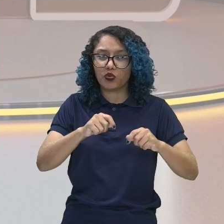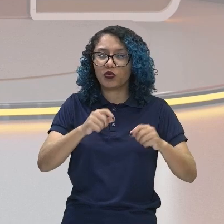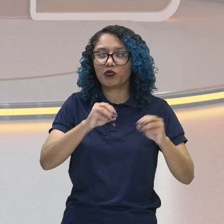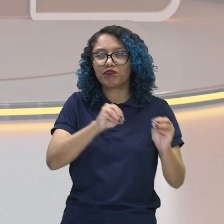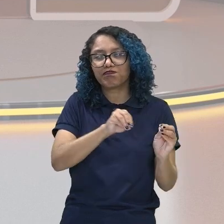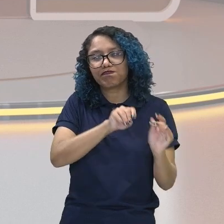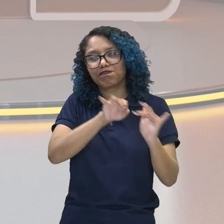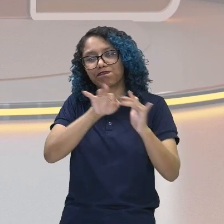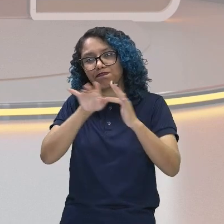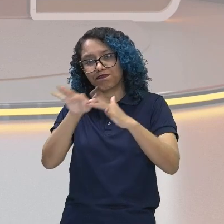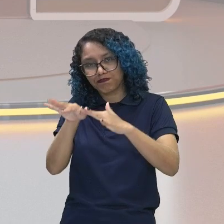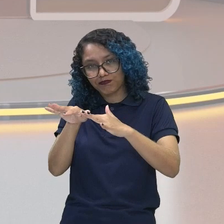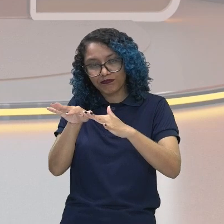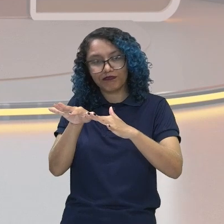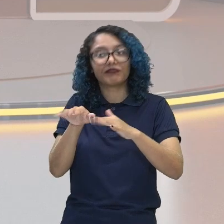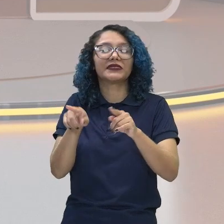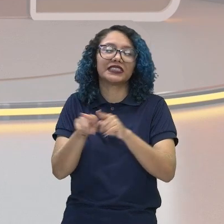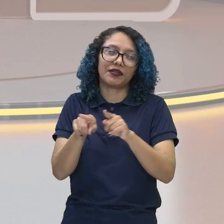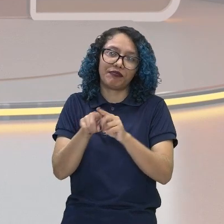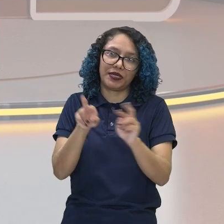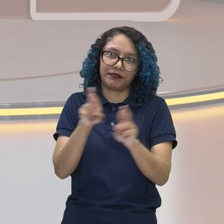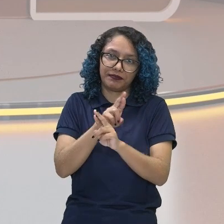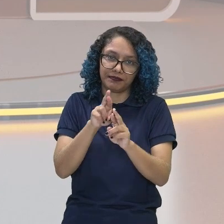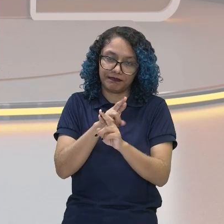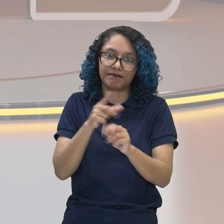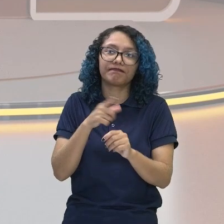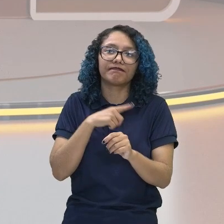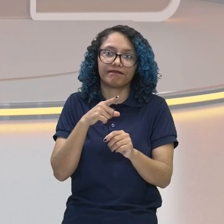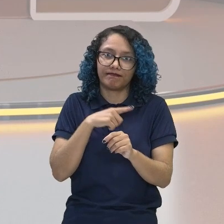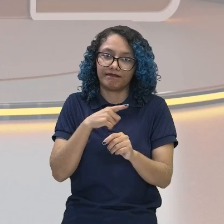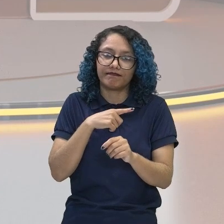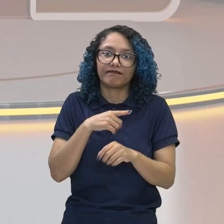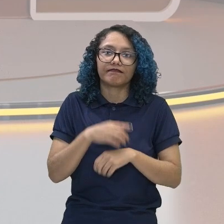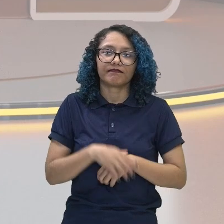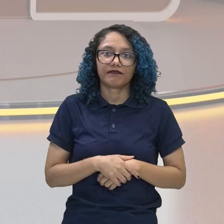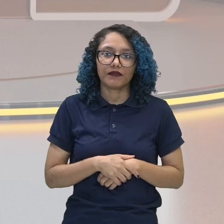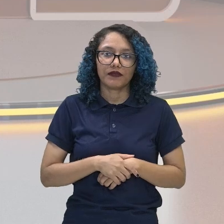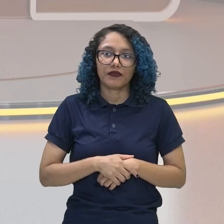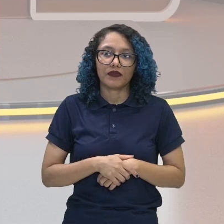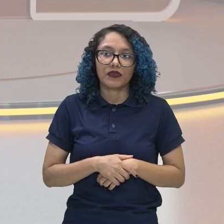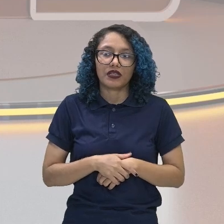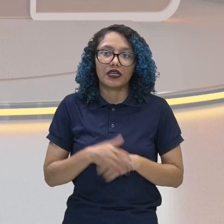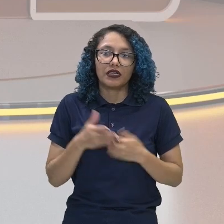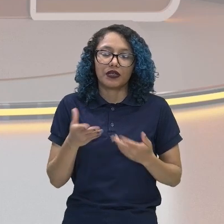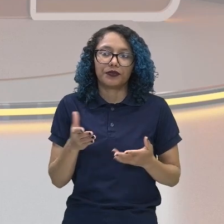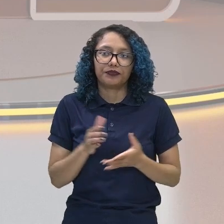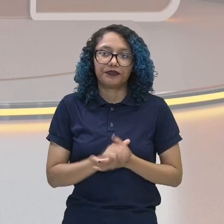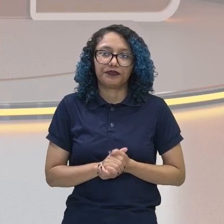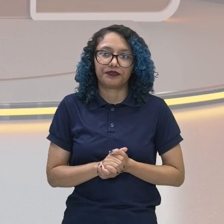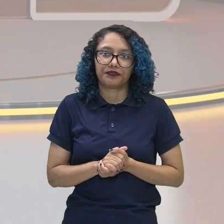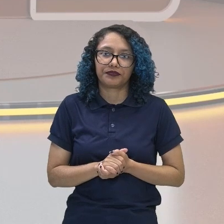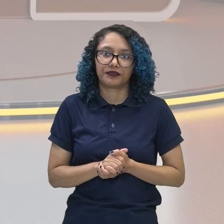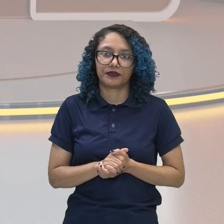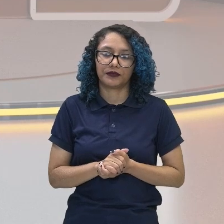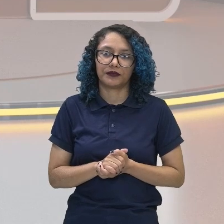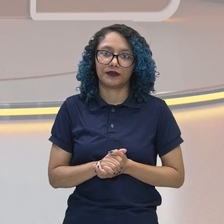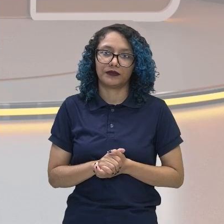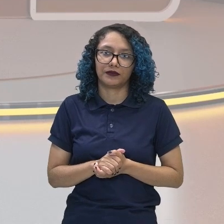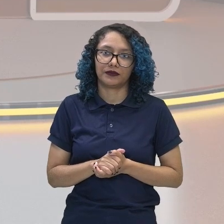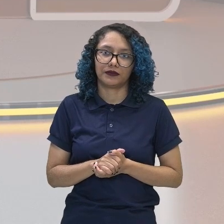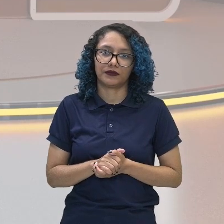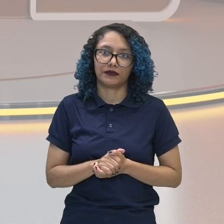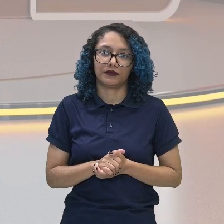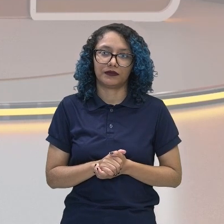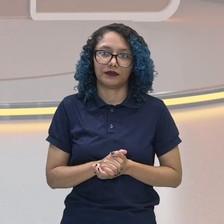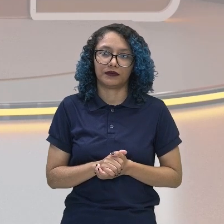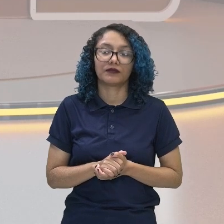também vai estar relacionado, tá? Agora, pegando esse processo, né, de